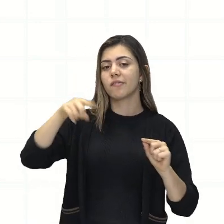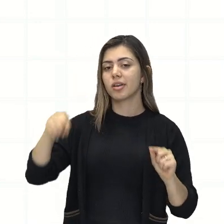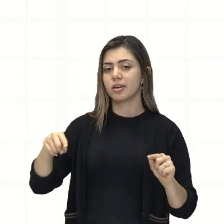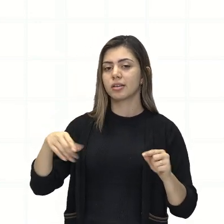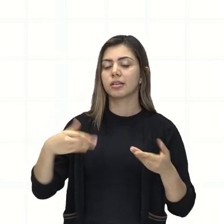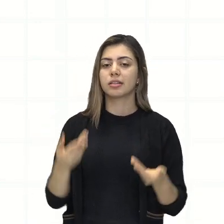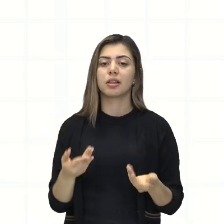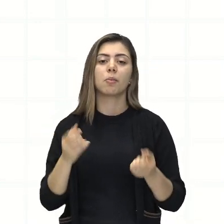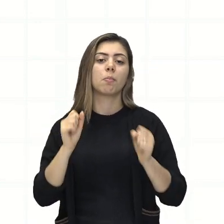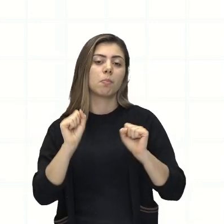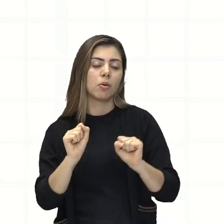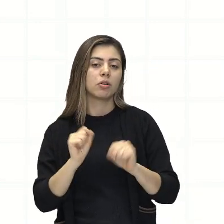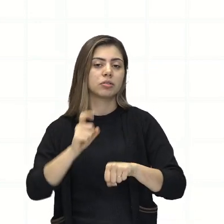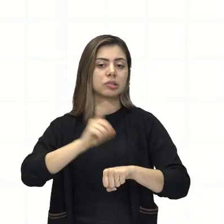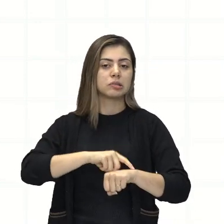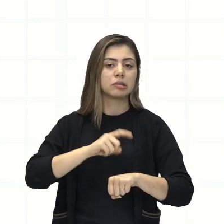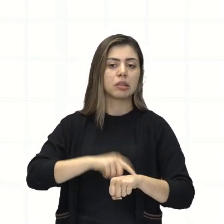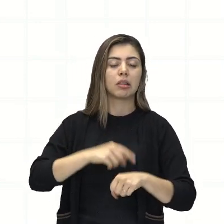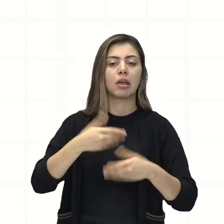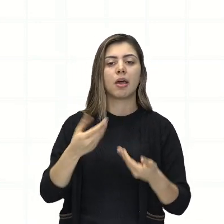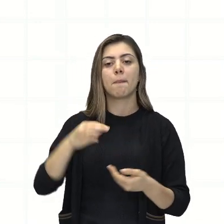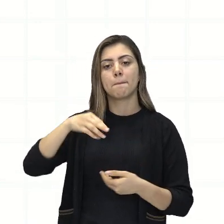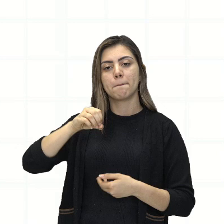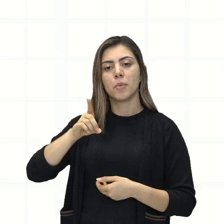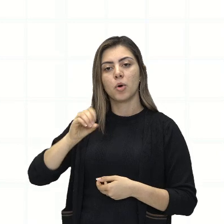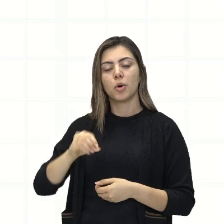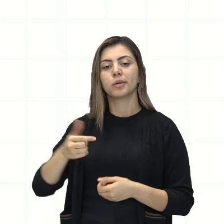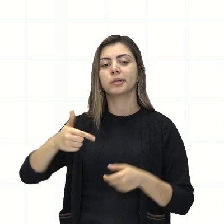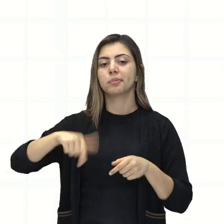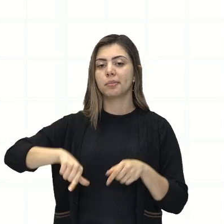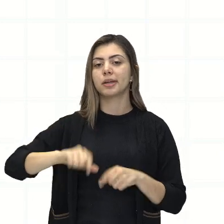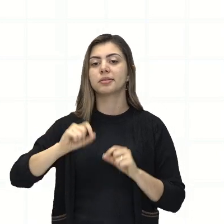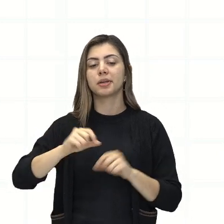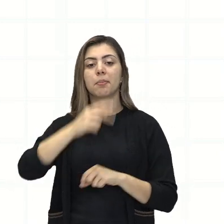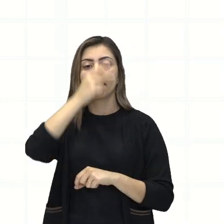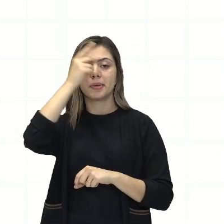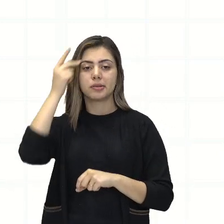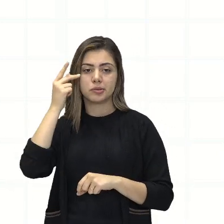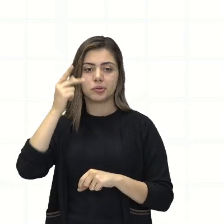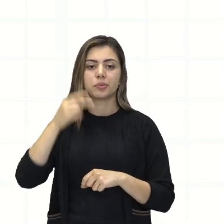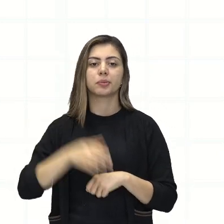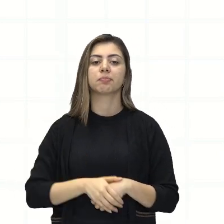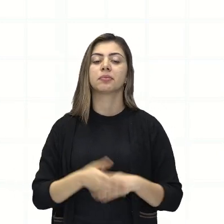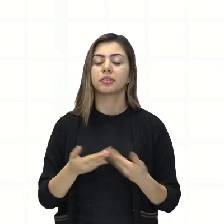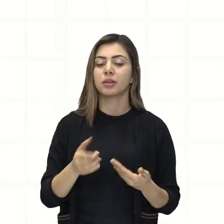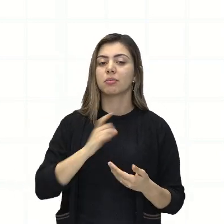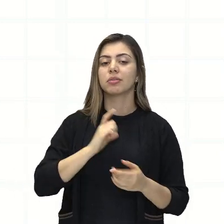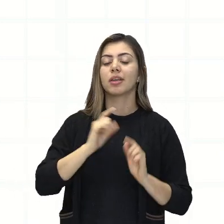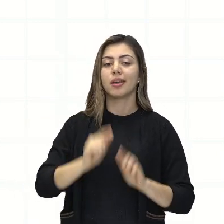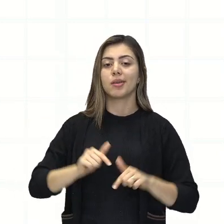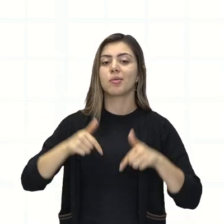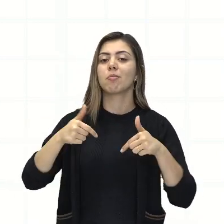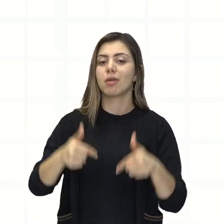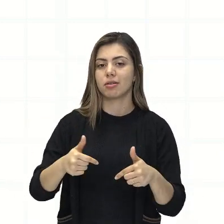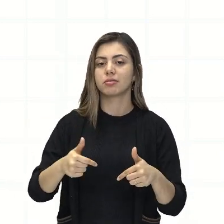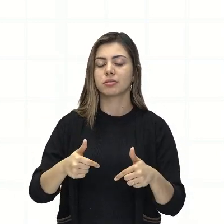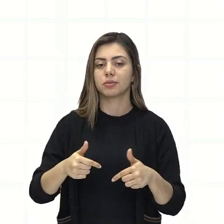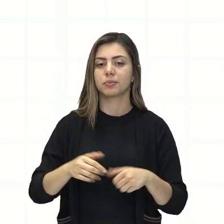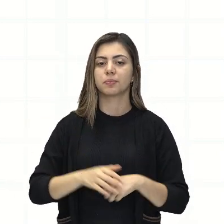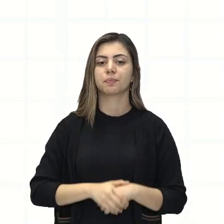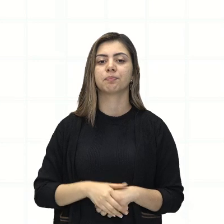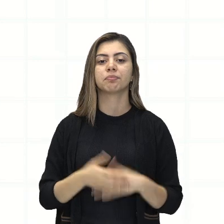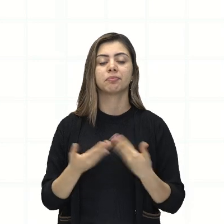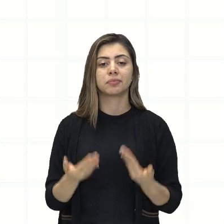em tempo, modo e pessoa, que exprime uma ação,